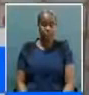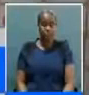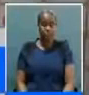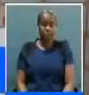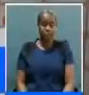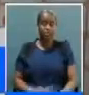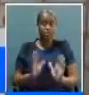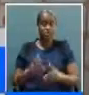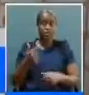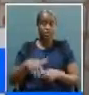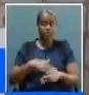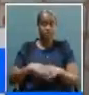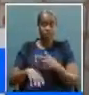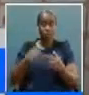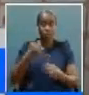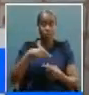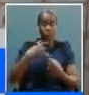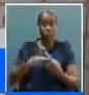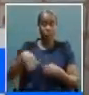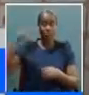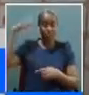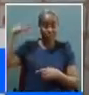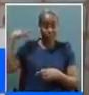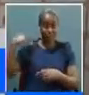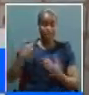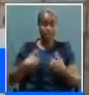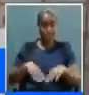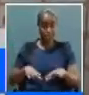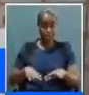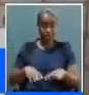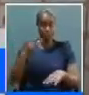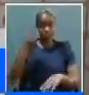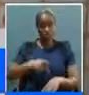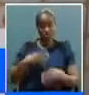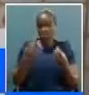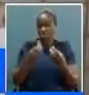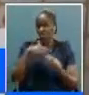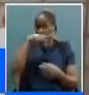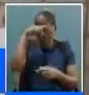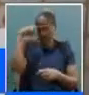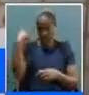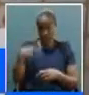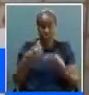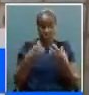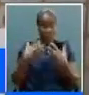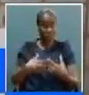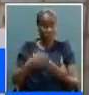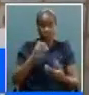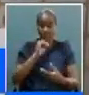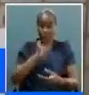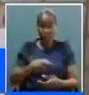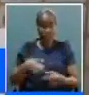Eu não tinha visto ele 5 anos atrás, mas não ficar cheio de dificuldade, muita dívida, nunca estava a conseguir livrar